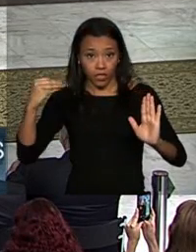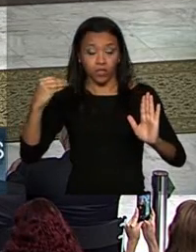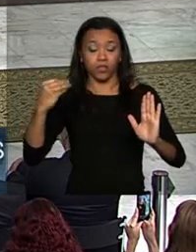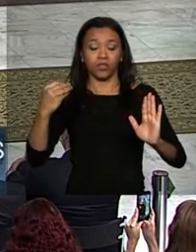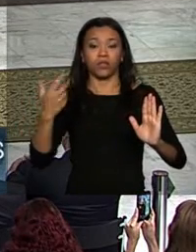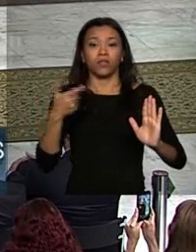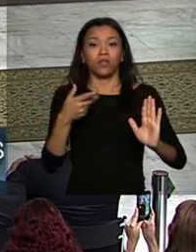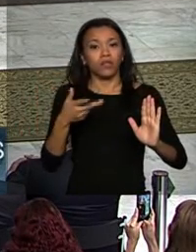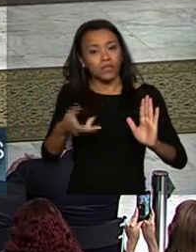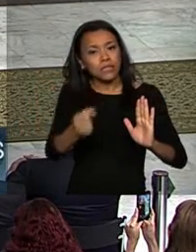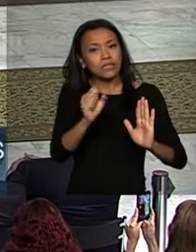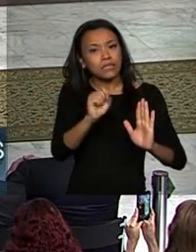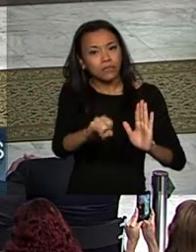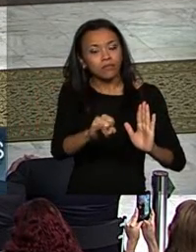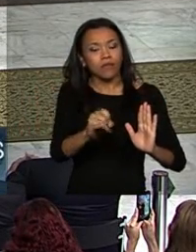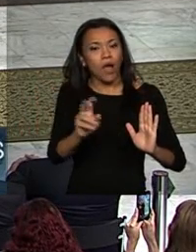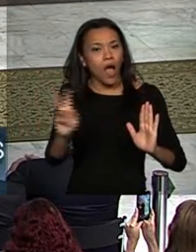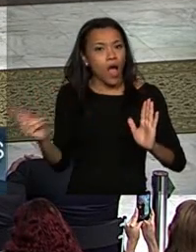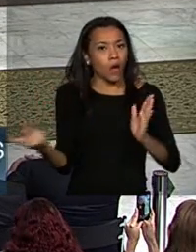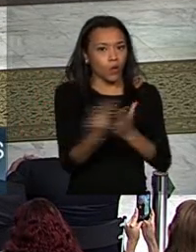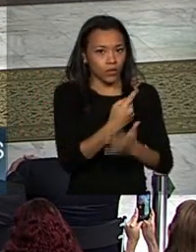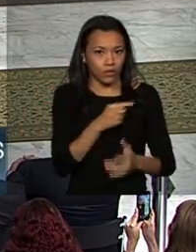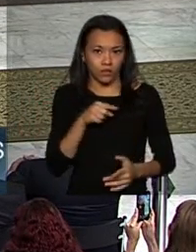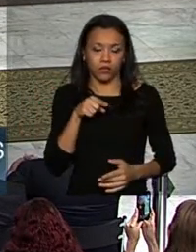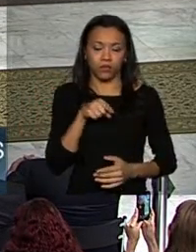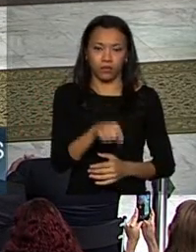tipificando o que aconteceria com